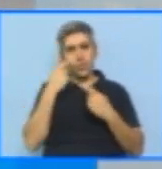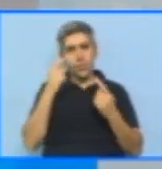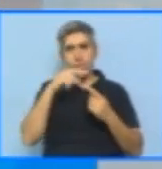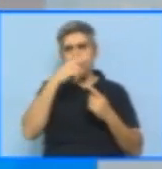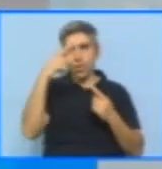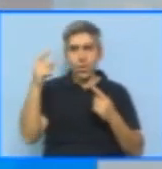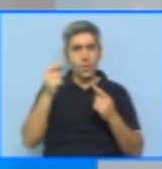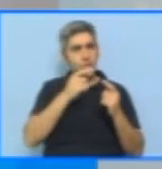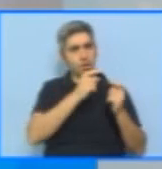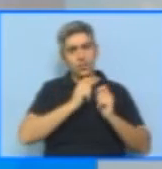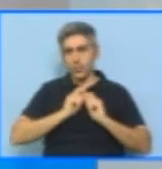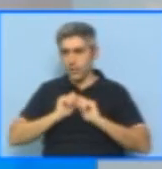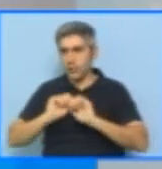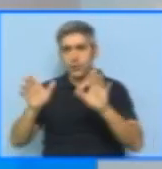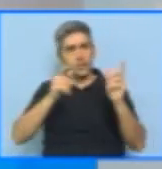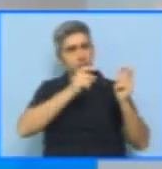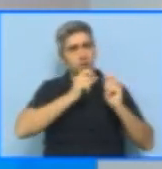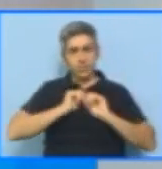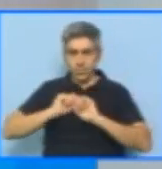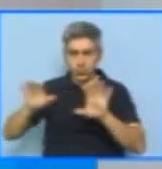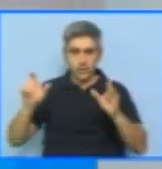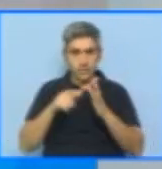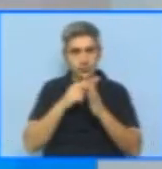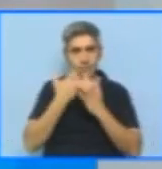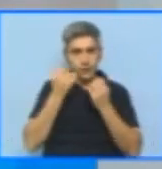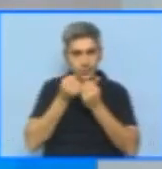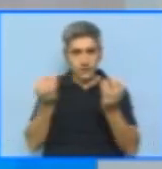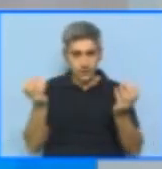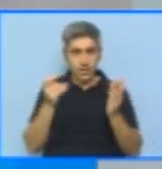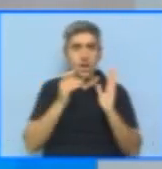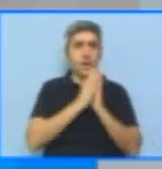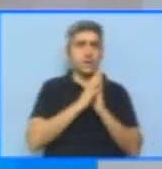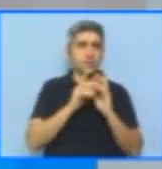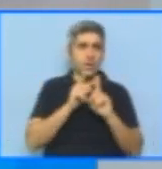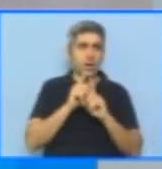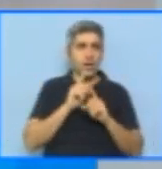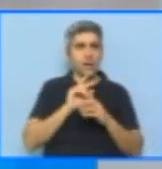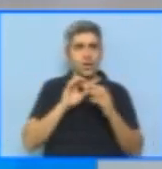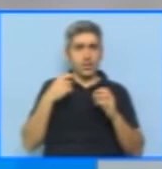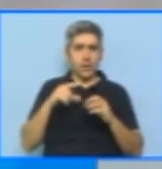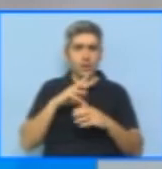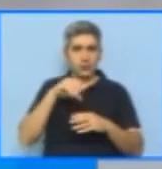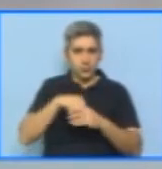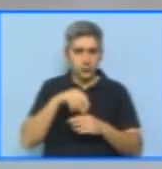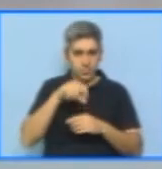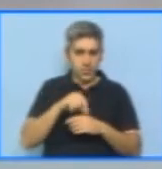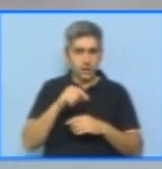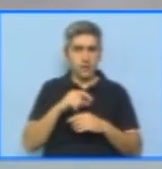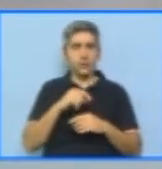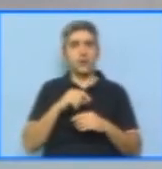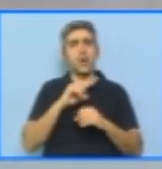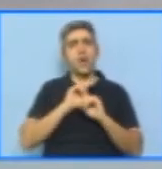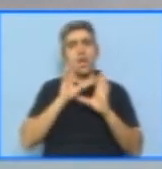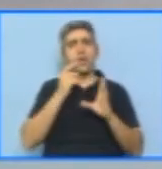outros e a informação que prestamos, a Igreja faz todo sentido estar integrada aqui. É verdade que cada um,